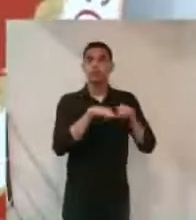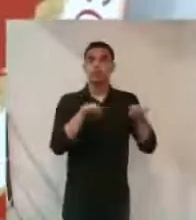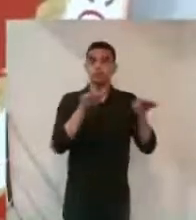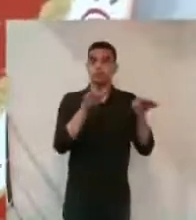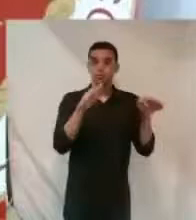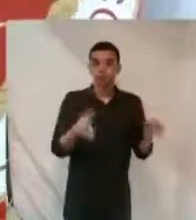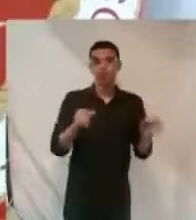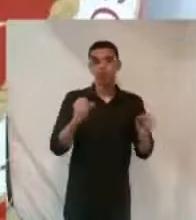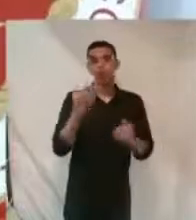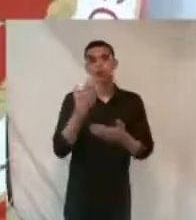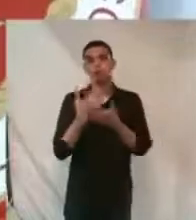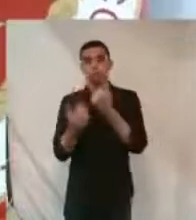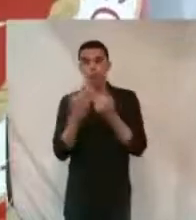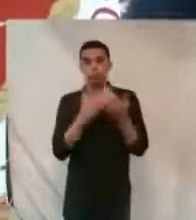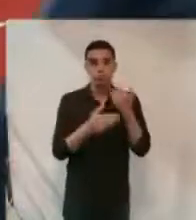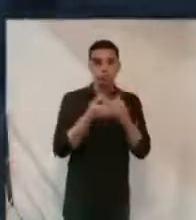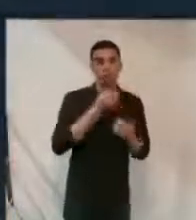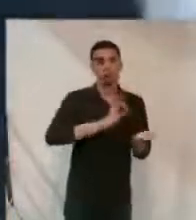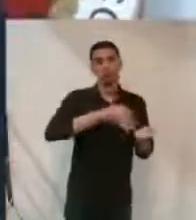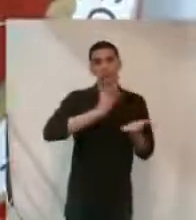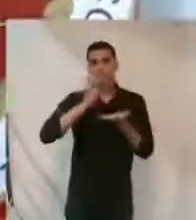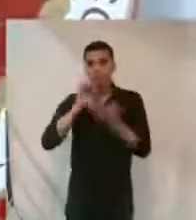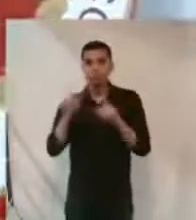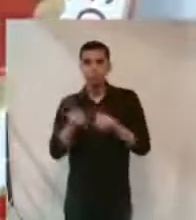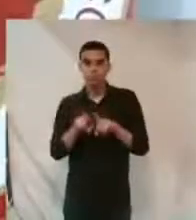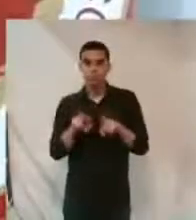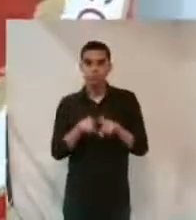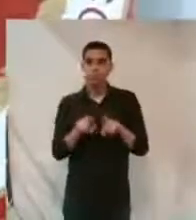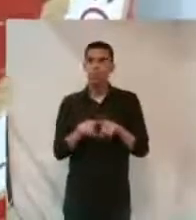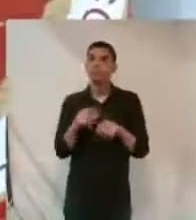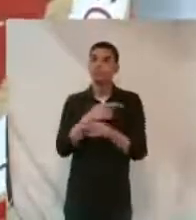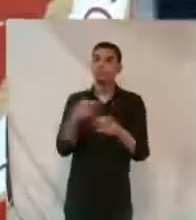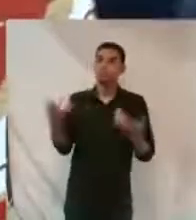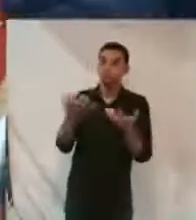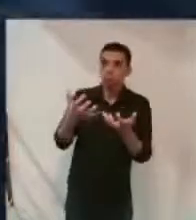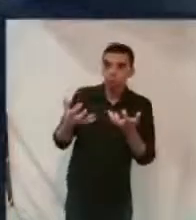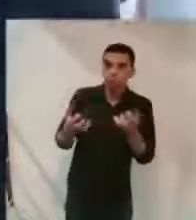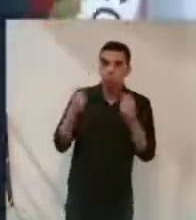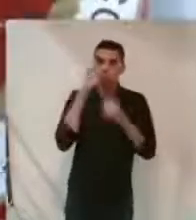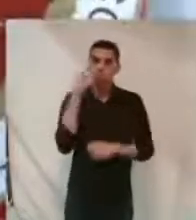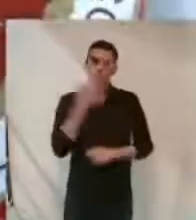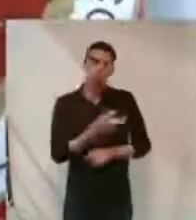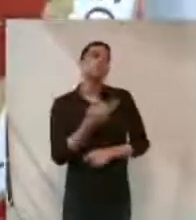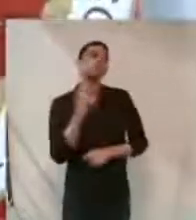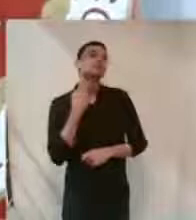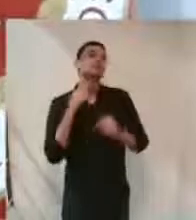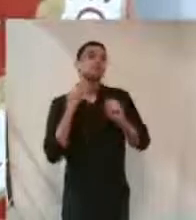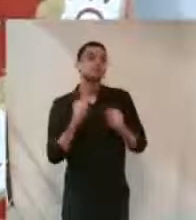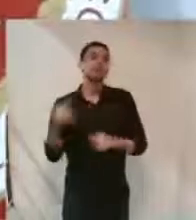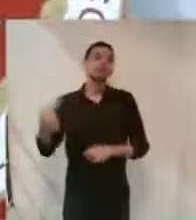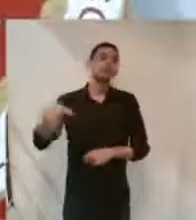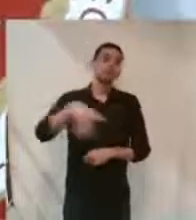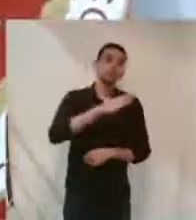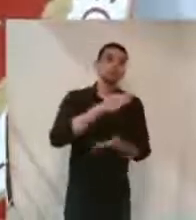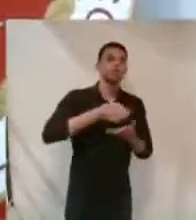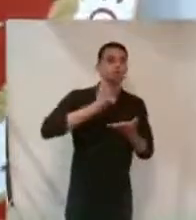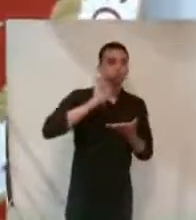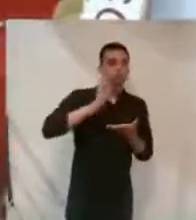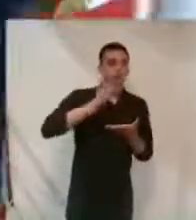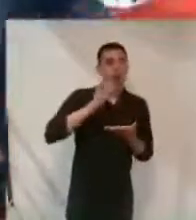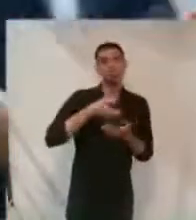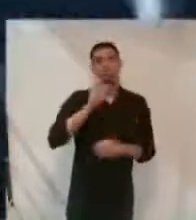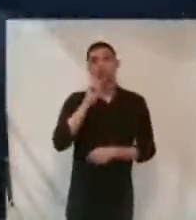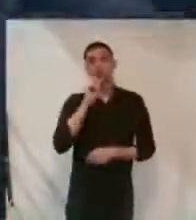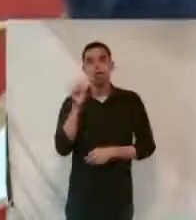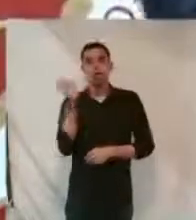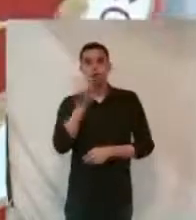mesa com um cafezinho lá para quem quiser sair e tomar seu café, sua